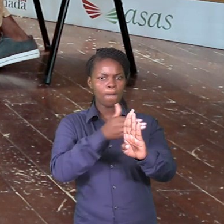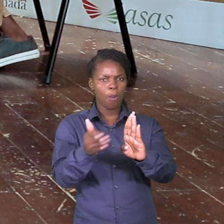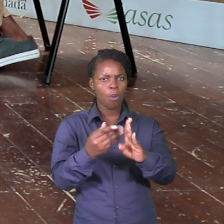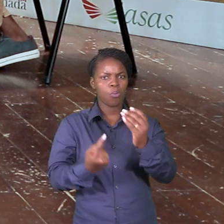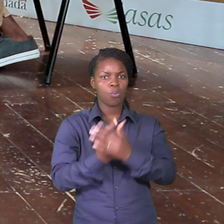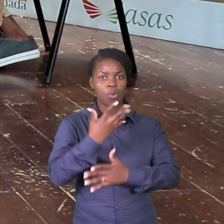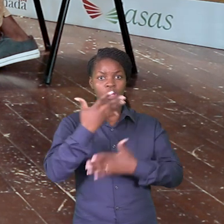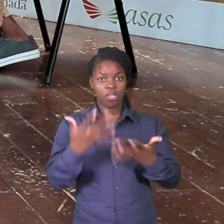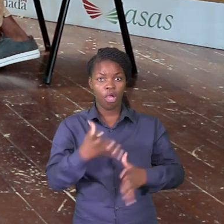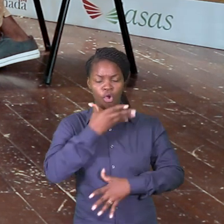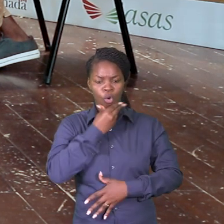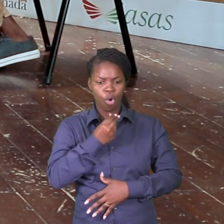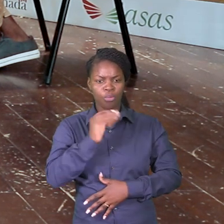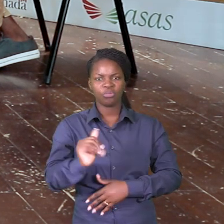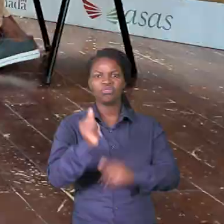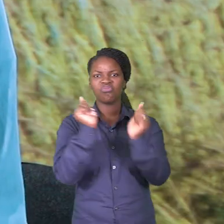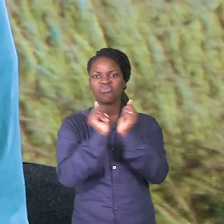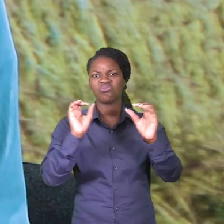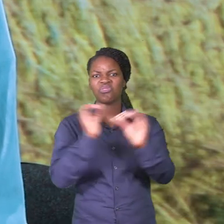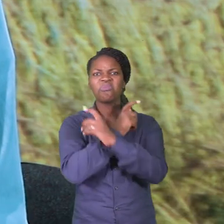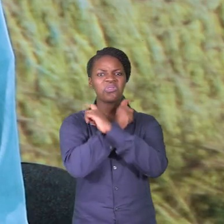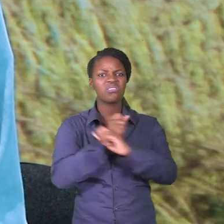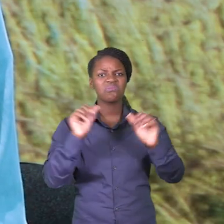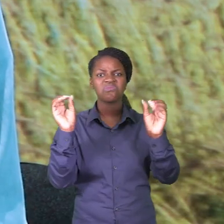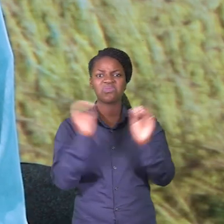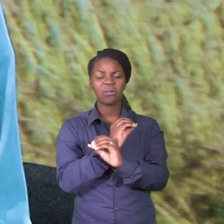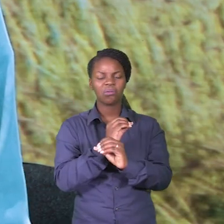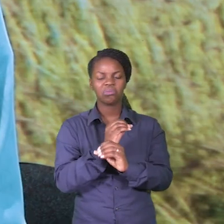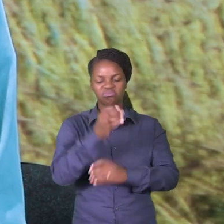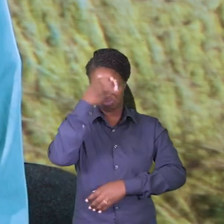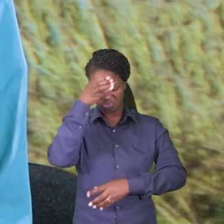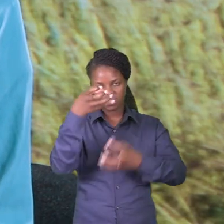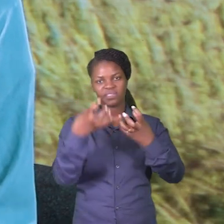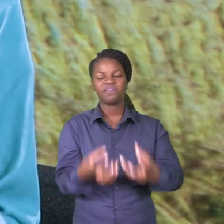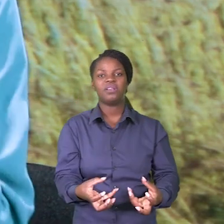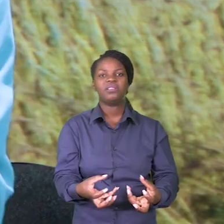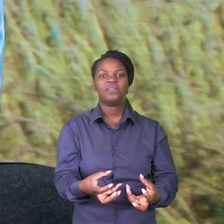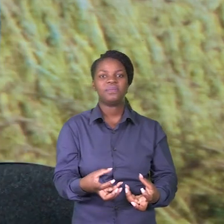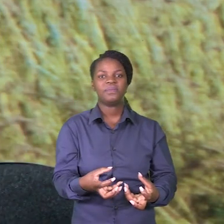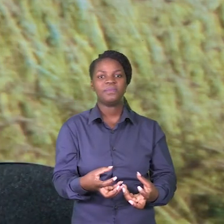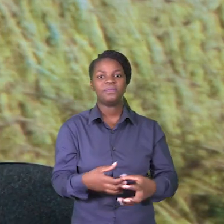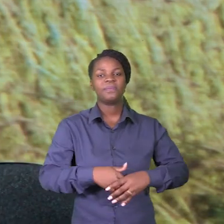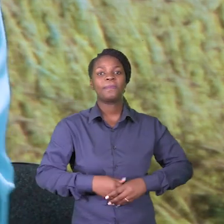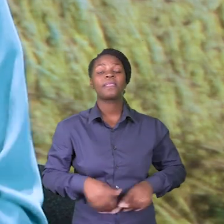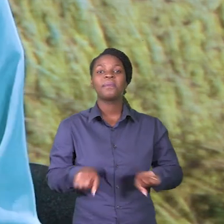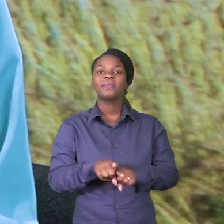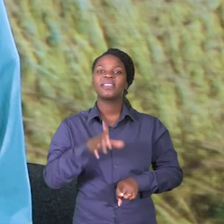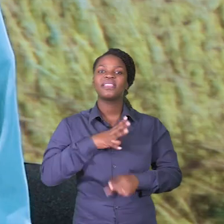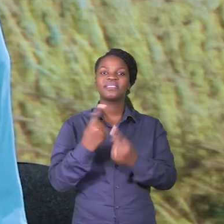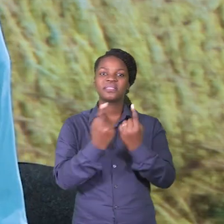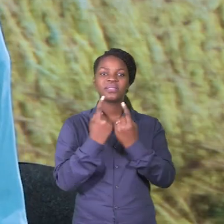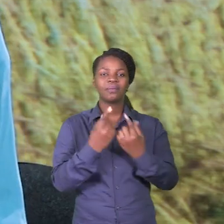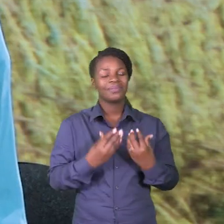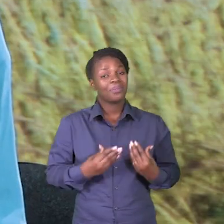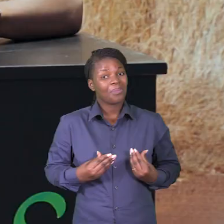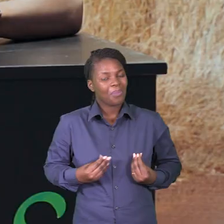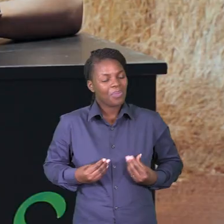responsabilização também faz com que as pessoas não não tenham confiança no sistema há esta situação de medo